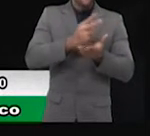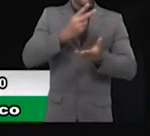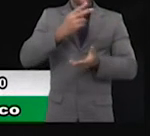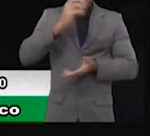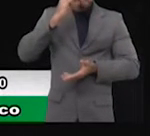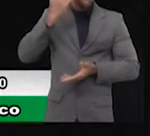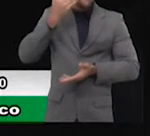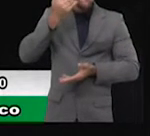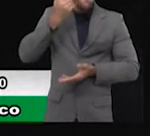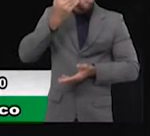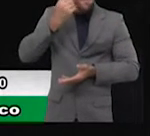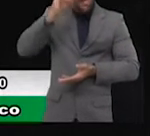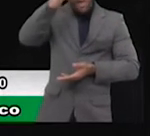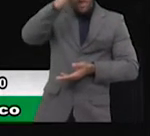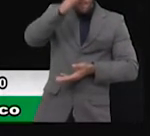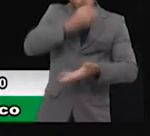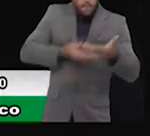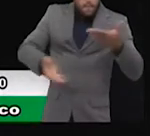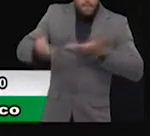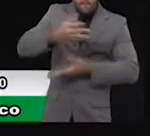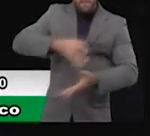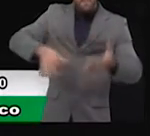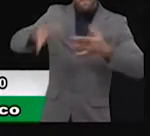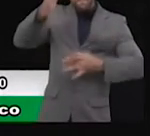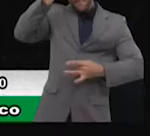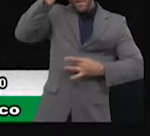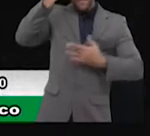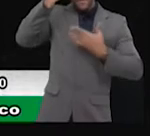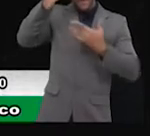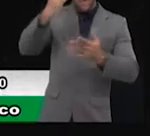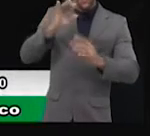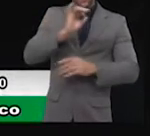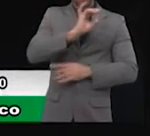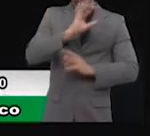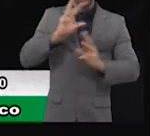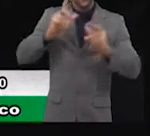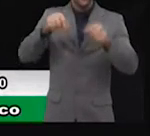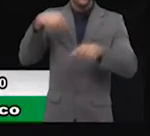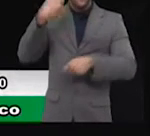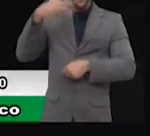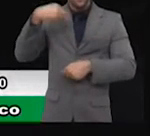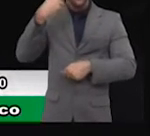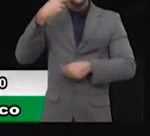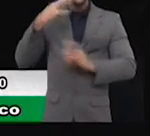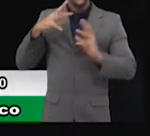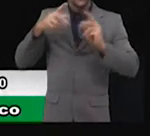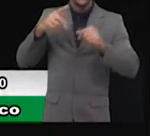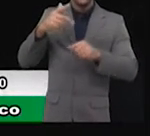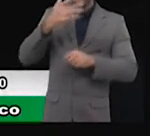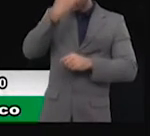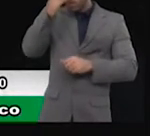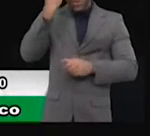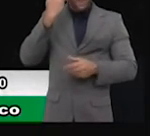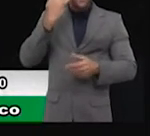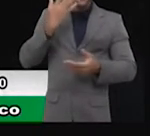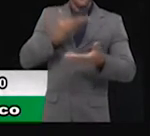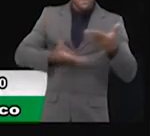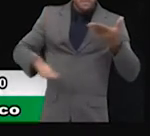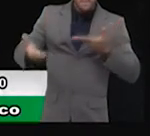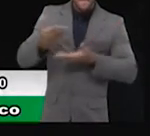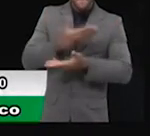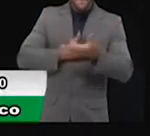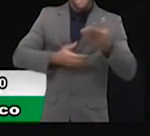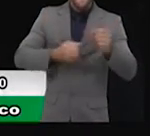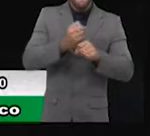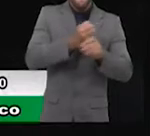minha gratidão a todos os vereadores e vereadoras que eu convivi durante esses 2 mandatos. Tenho certeza